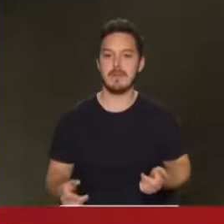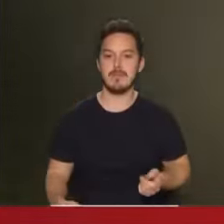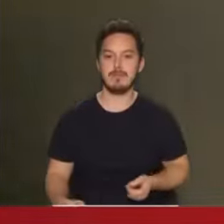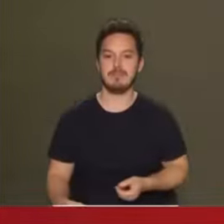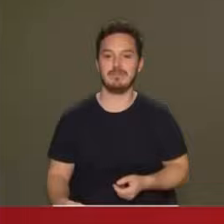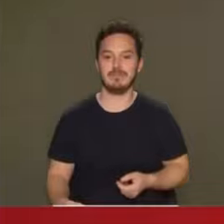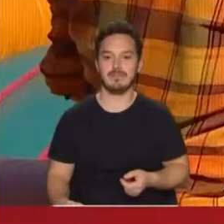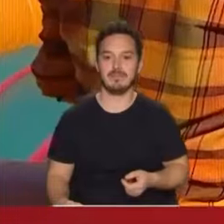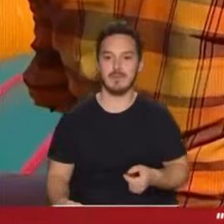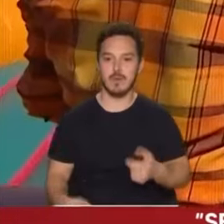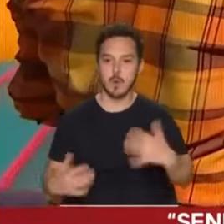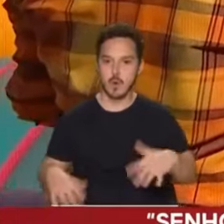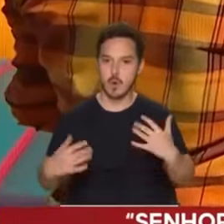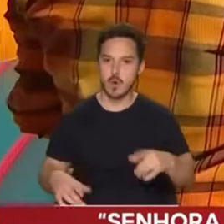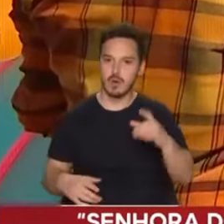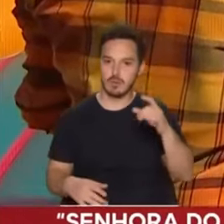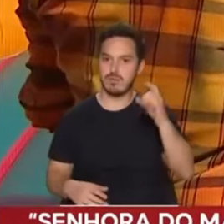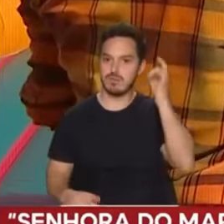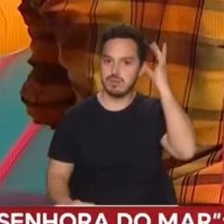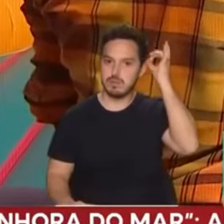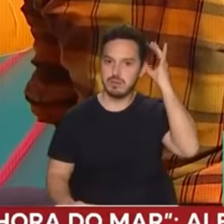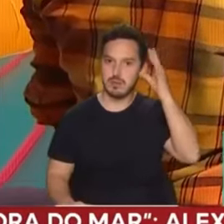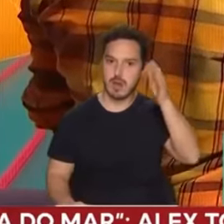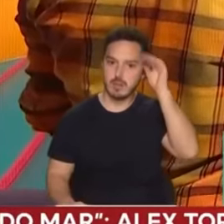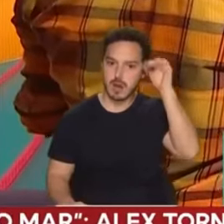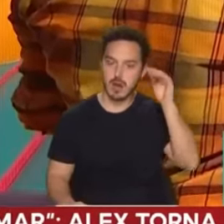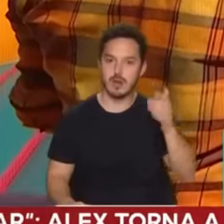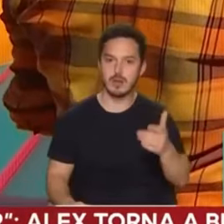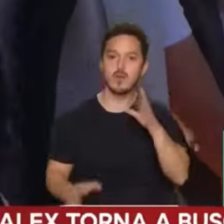manda bravo o b bravo cuidado